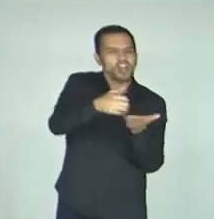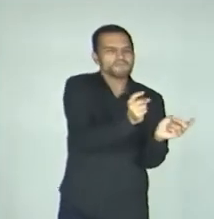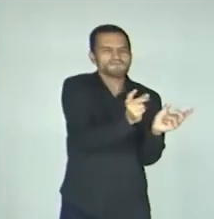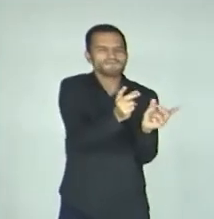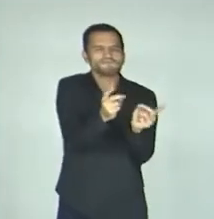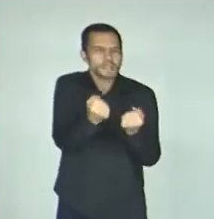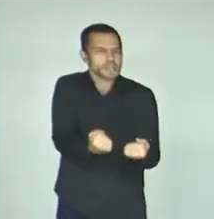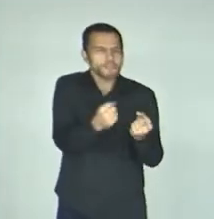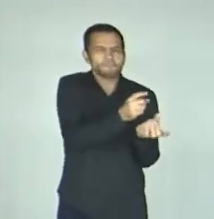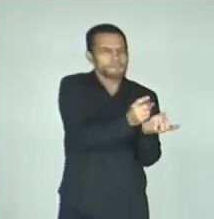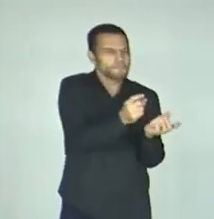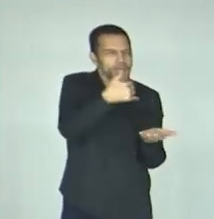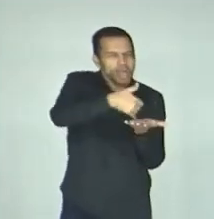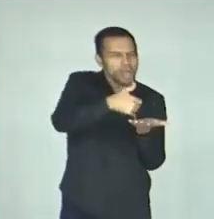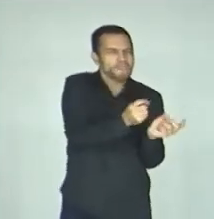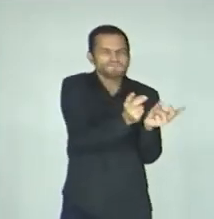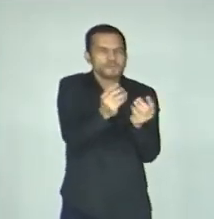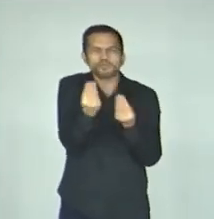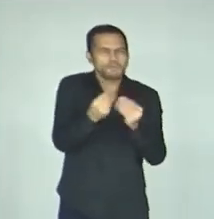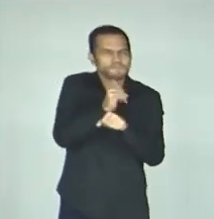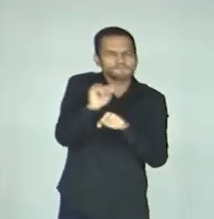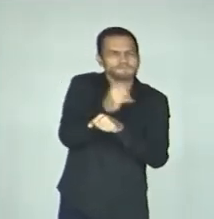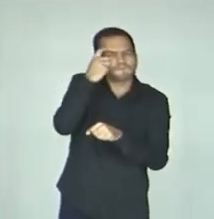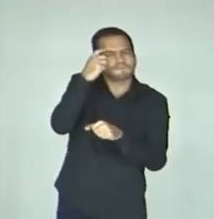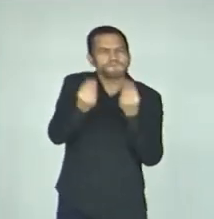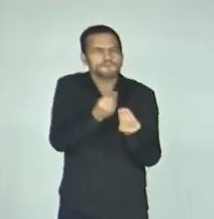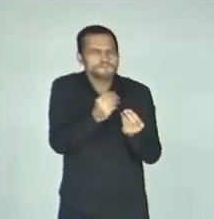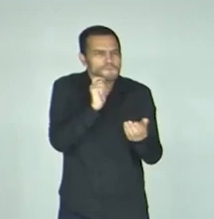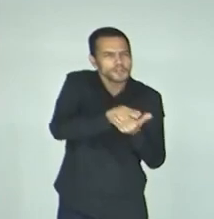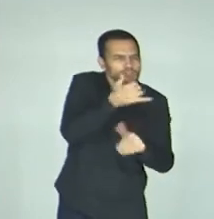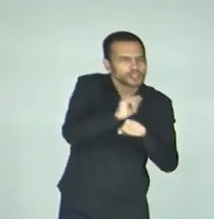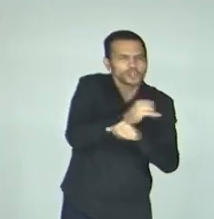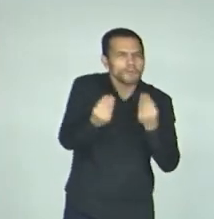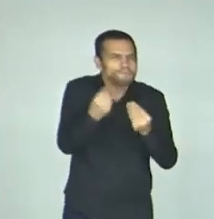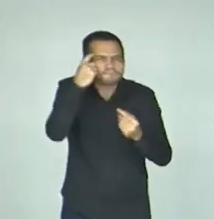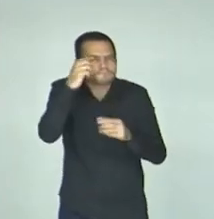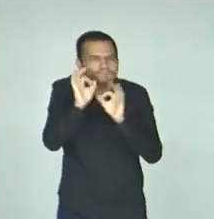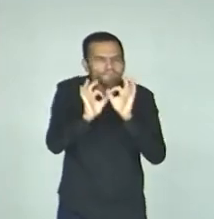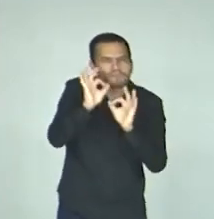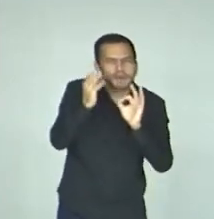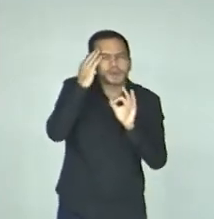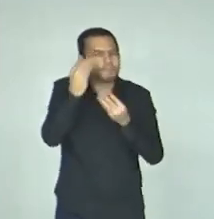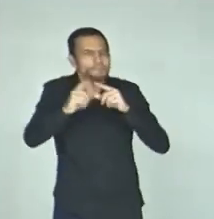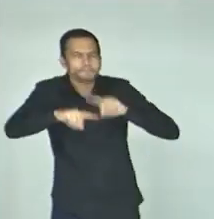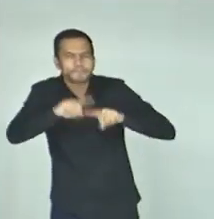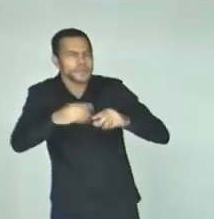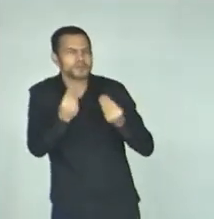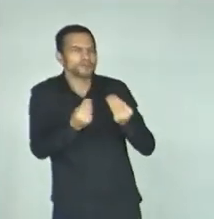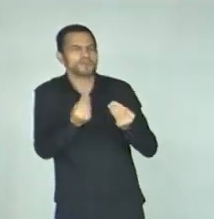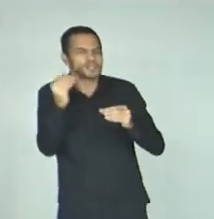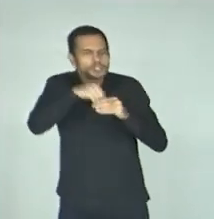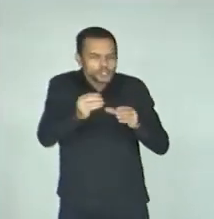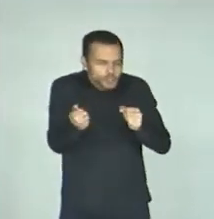arrumar um esquema mais estratégia e ele pensa em quem que ele tem que comprar e como que ele vai colocar aquele material escondido dentro de um